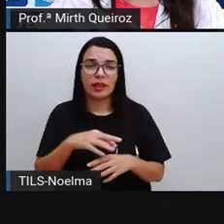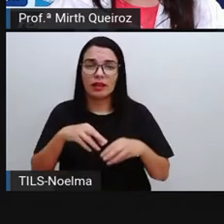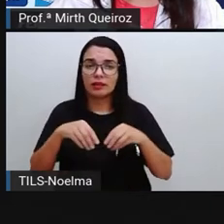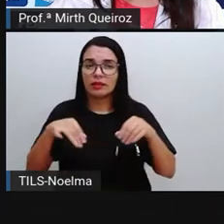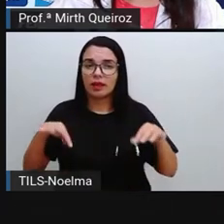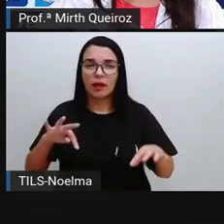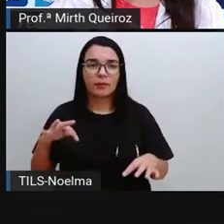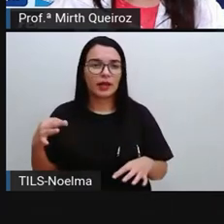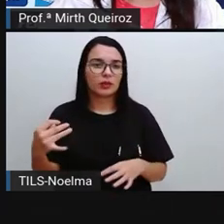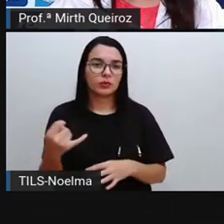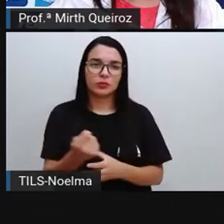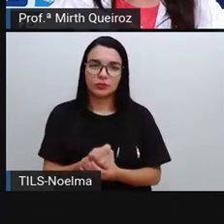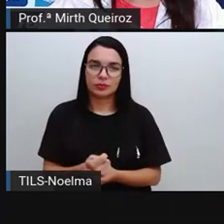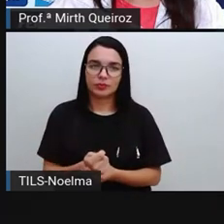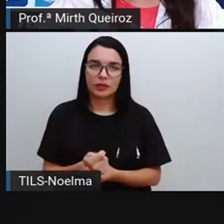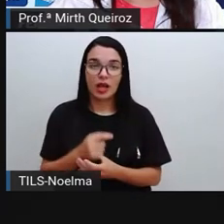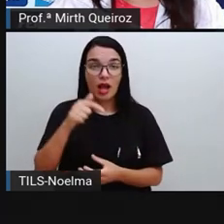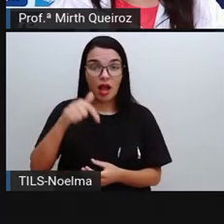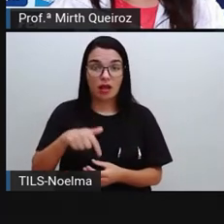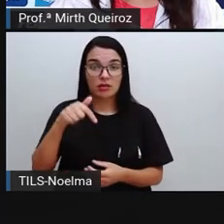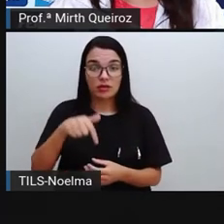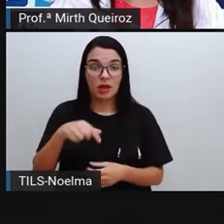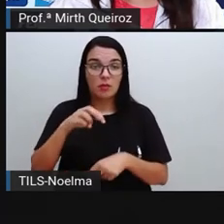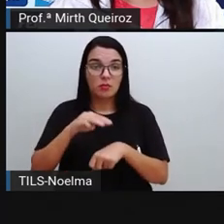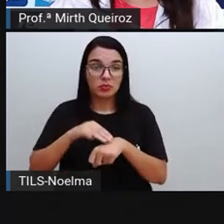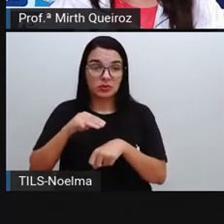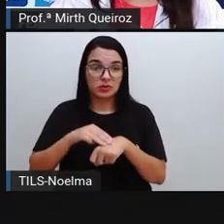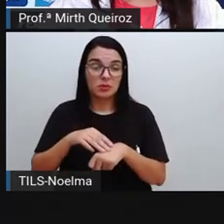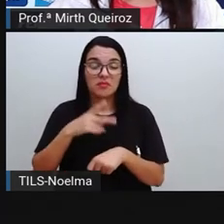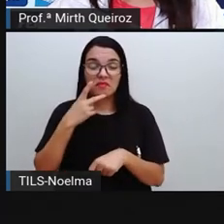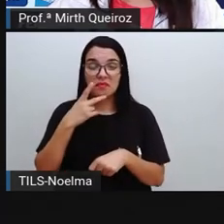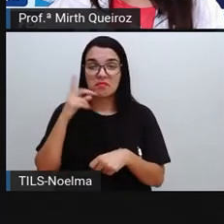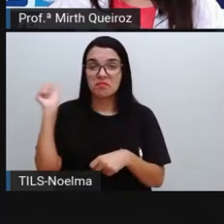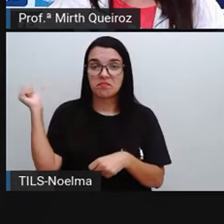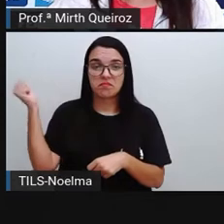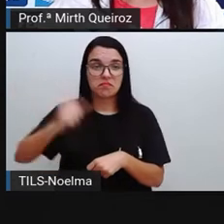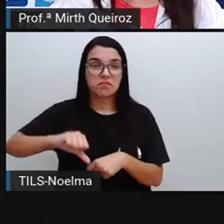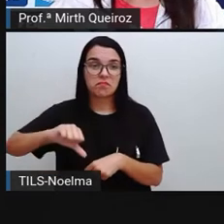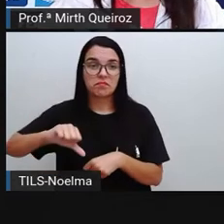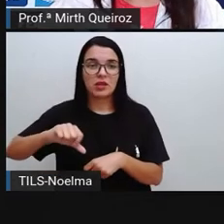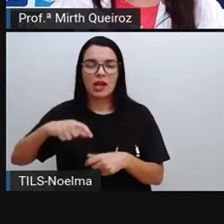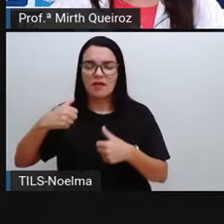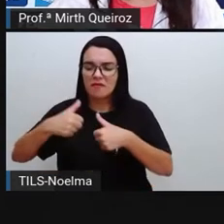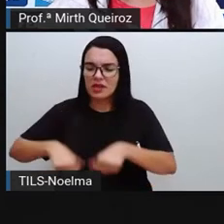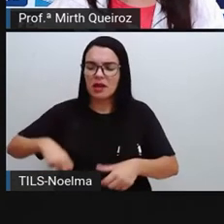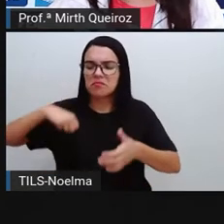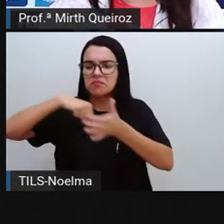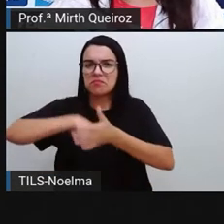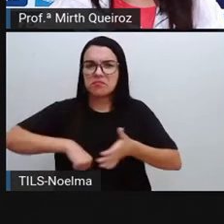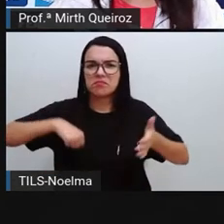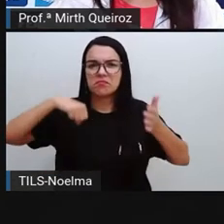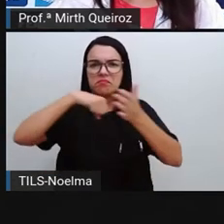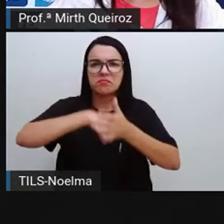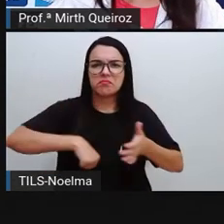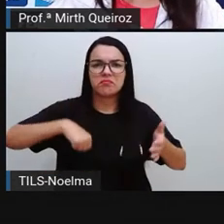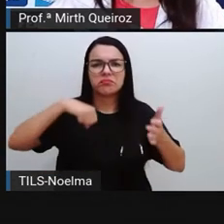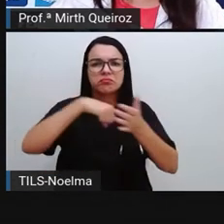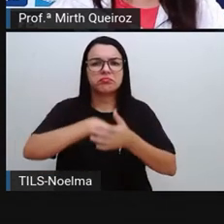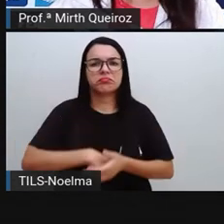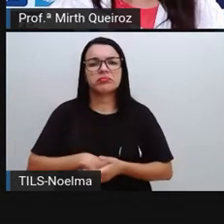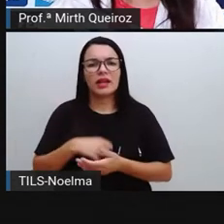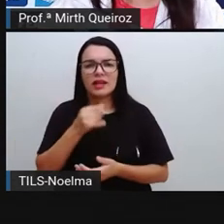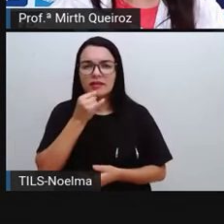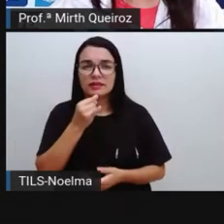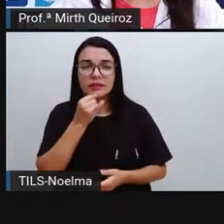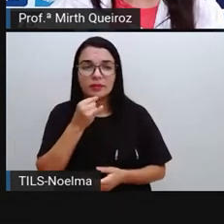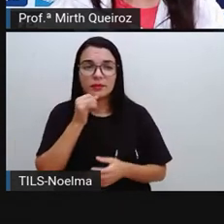município, existem comunidades que tiveram seu direito territorial negado e vivem histórias de lutas. São, por exemplo, as comunidades